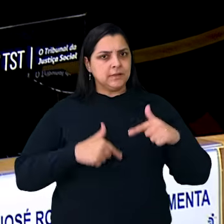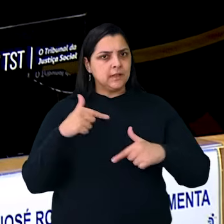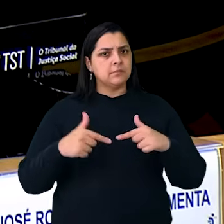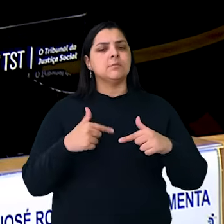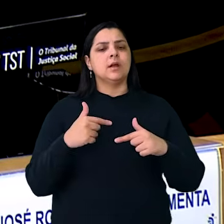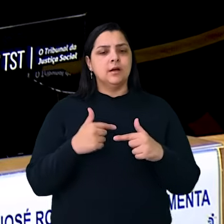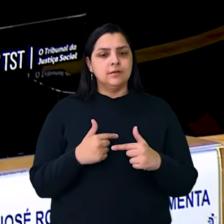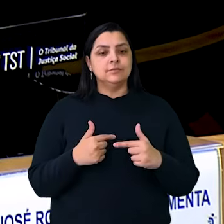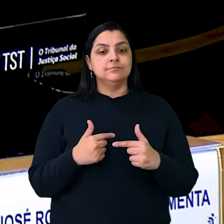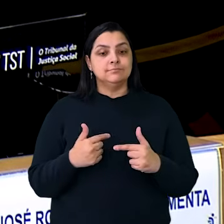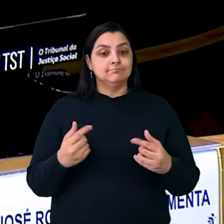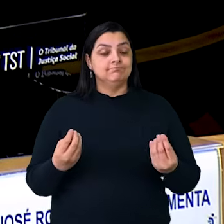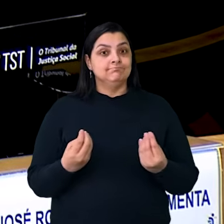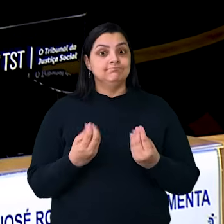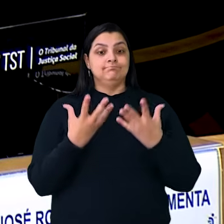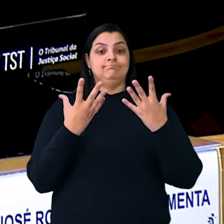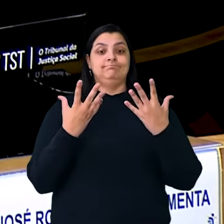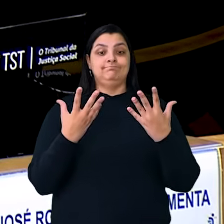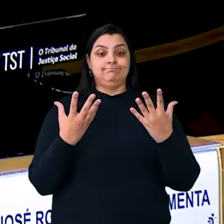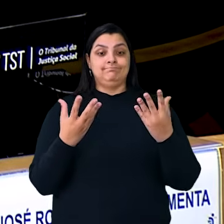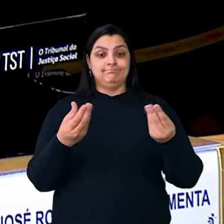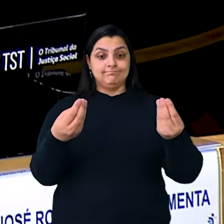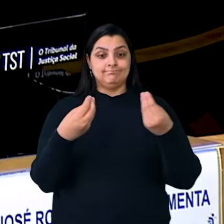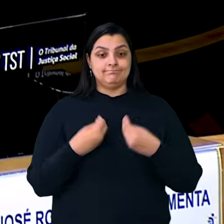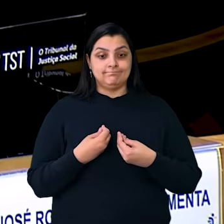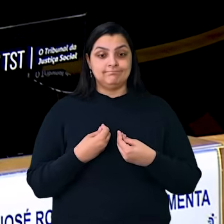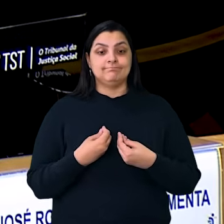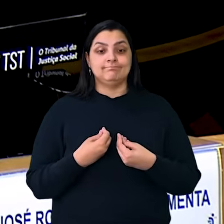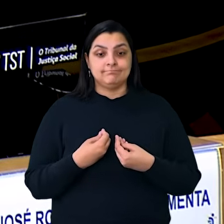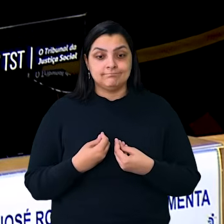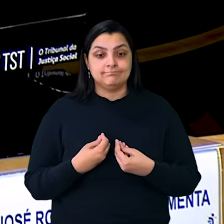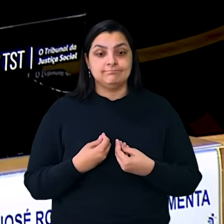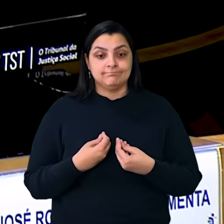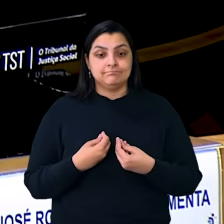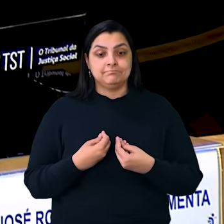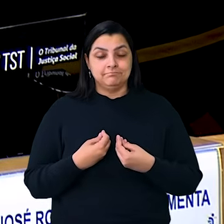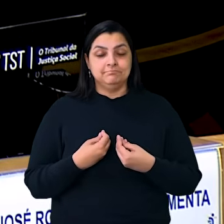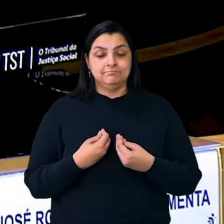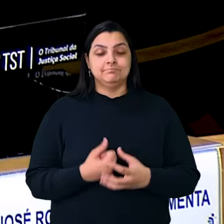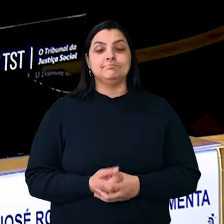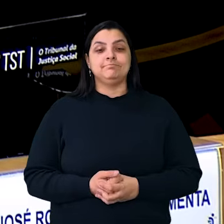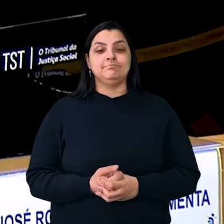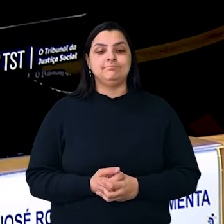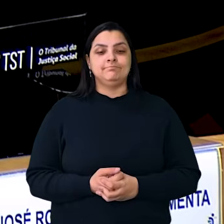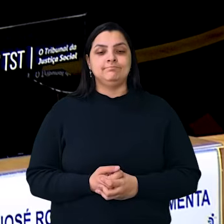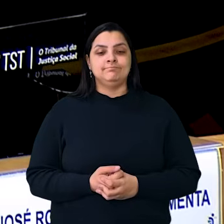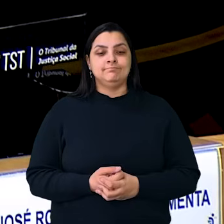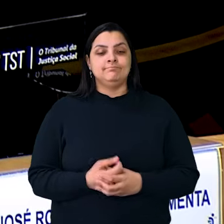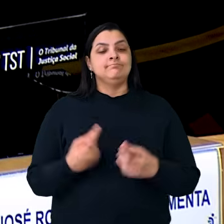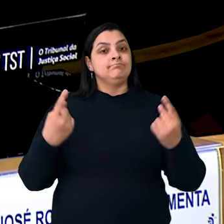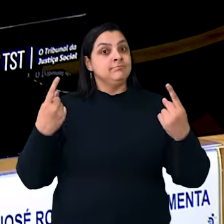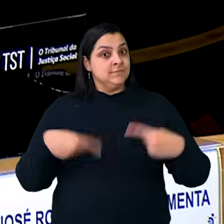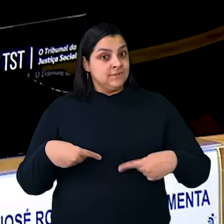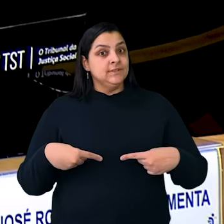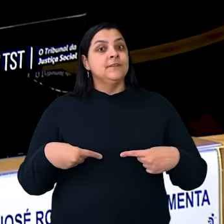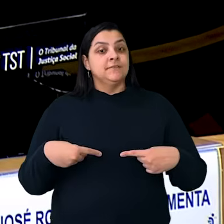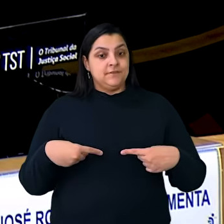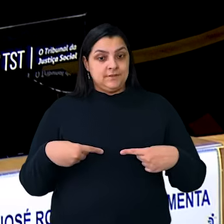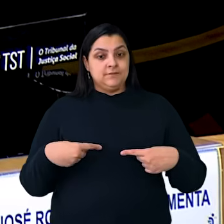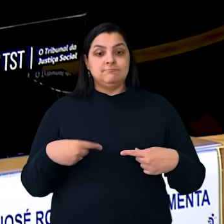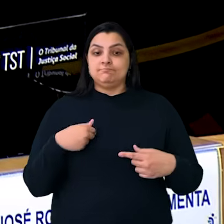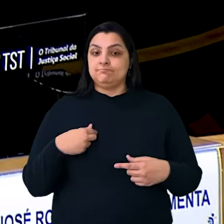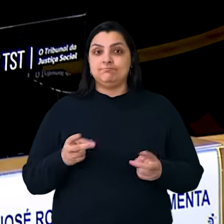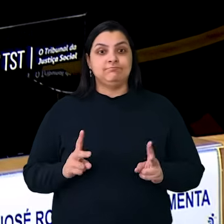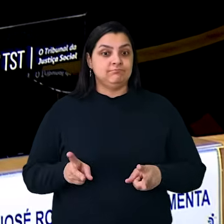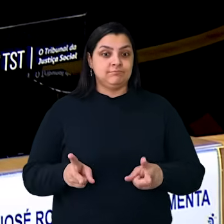encargo que, inesperadamente, veio às minhas mãos. Mas é um desafio